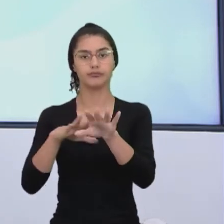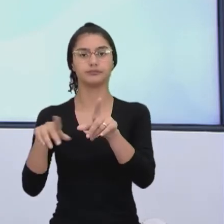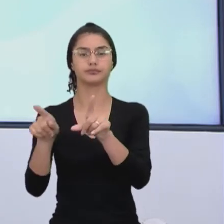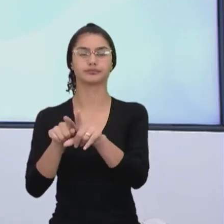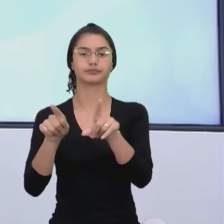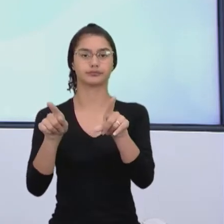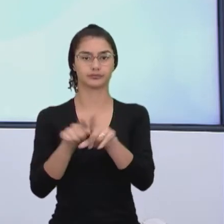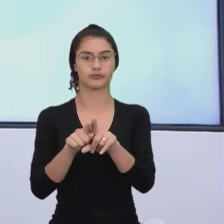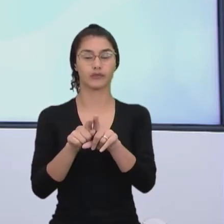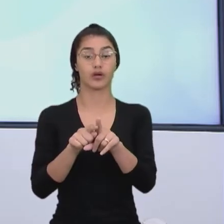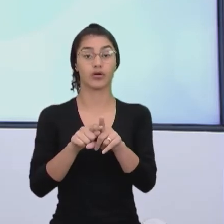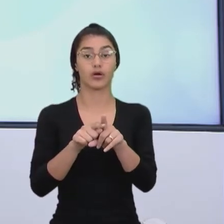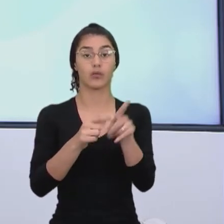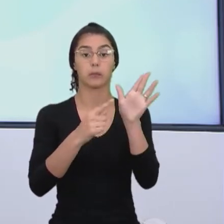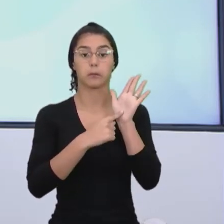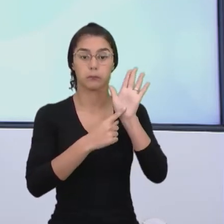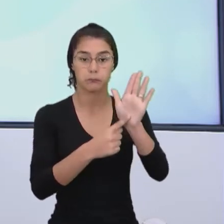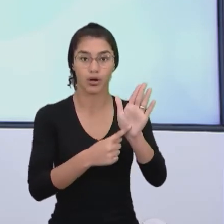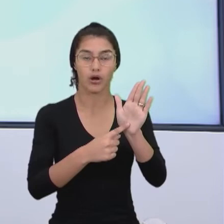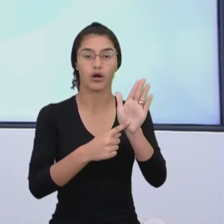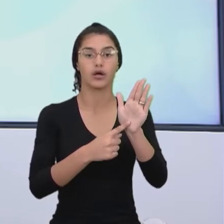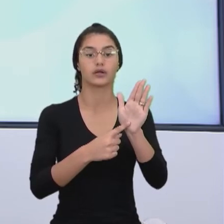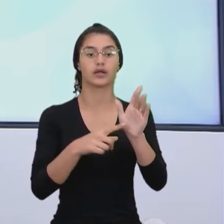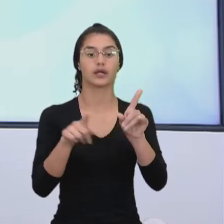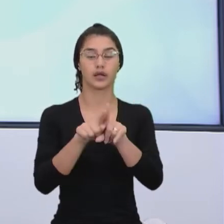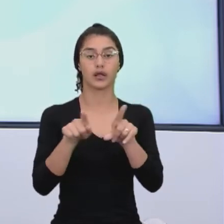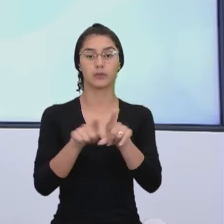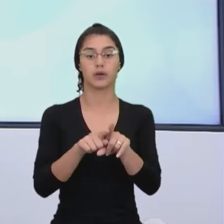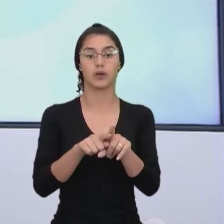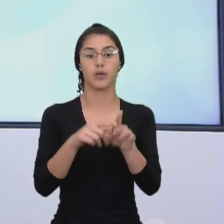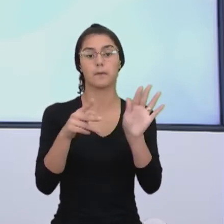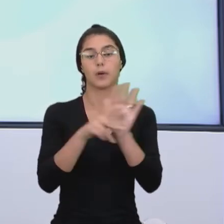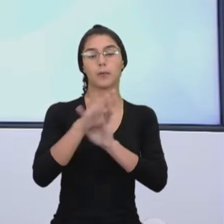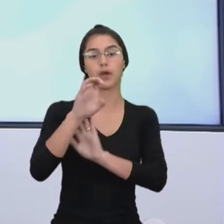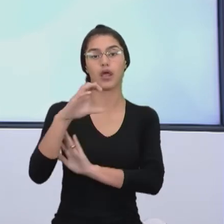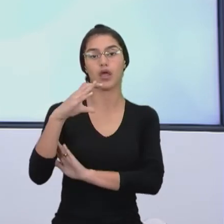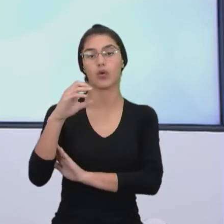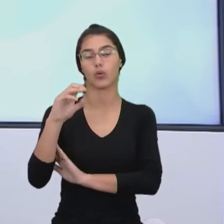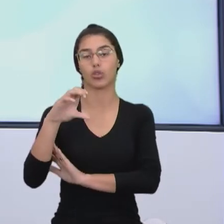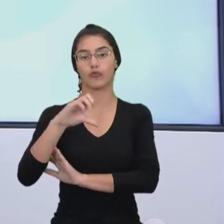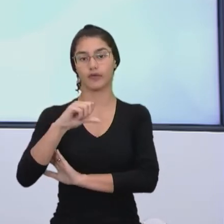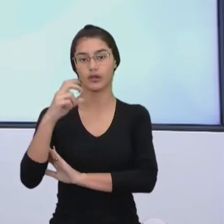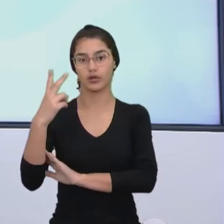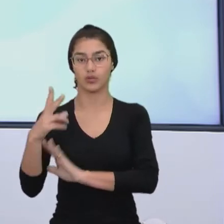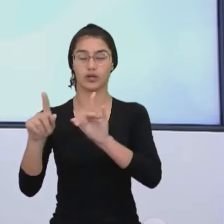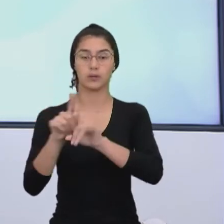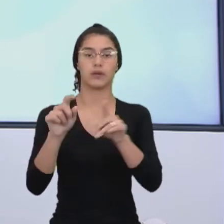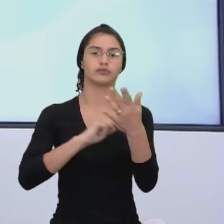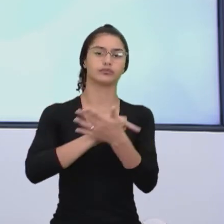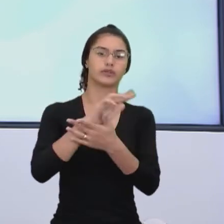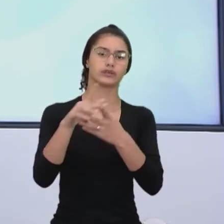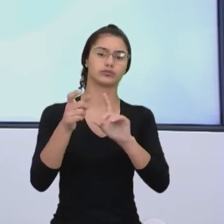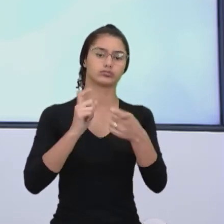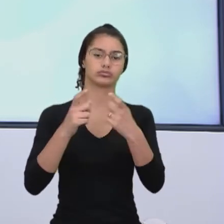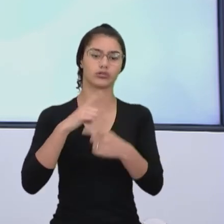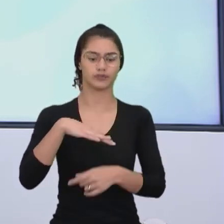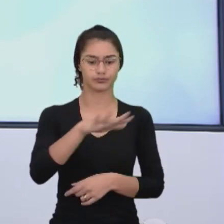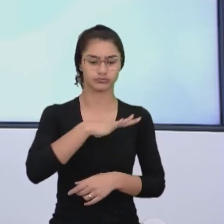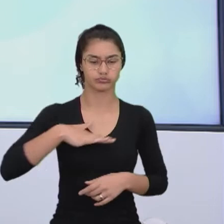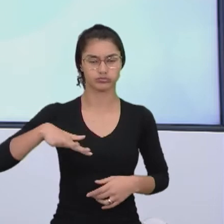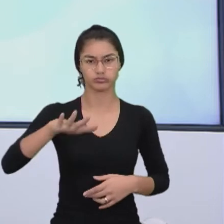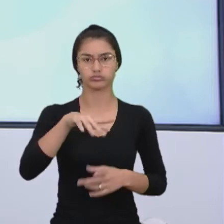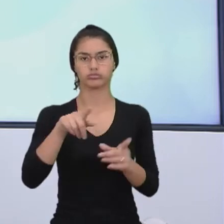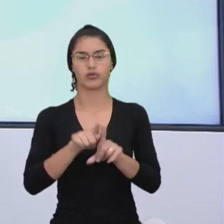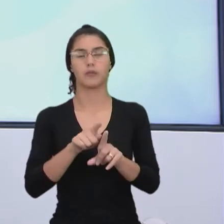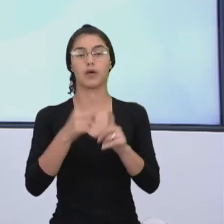aí, como o protocolo de Kyoto, a própria ECO 92 e outras conferências do meio ambiente, né,